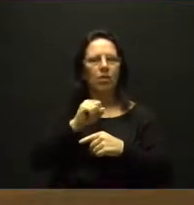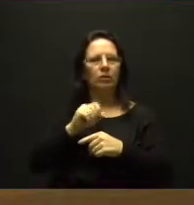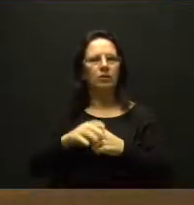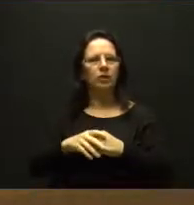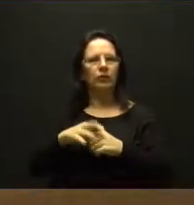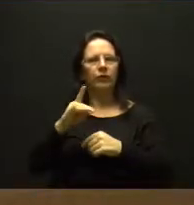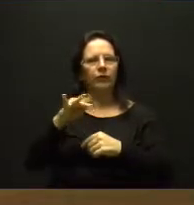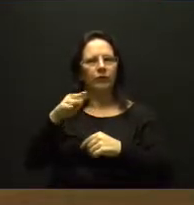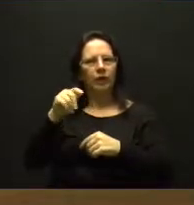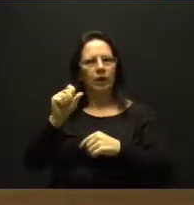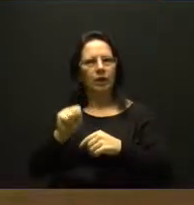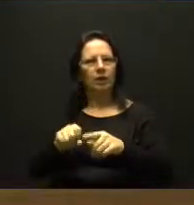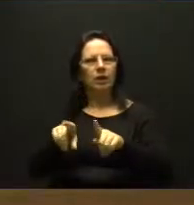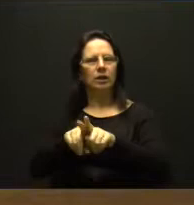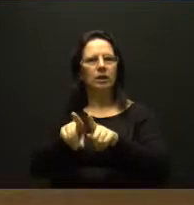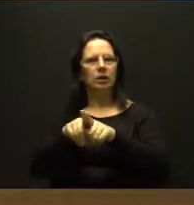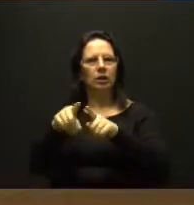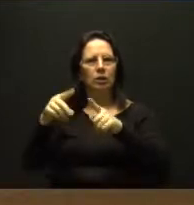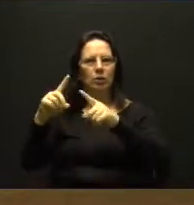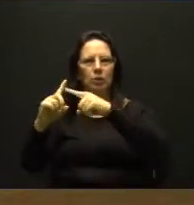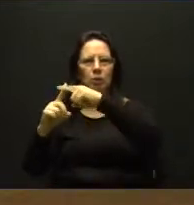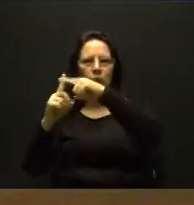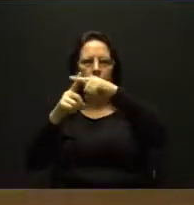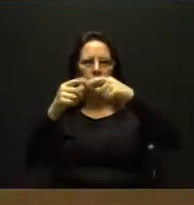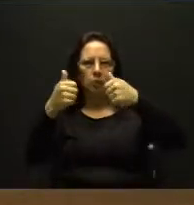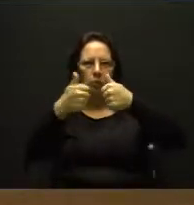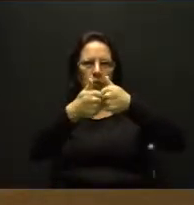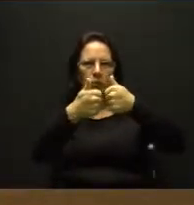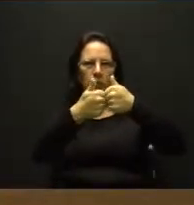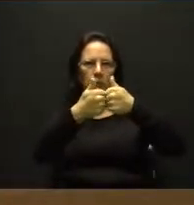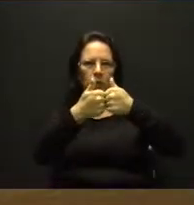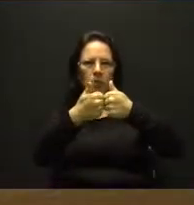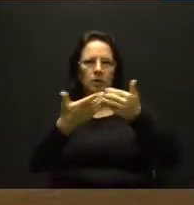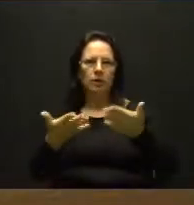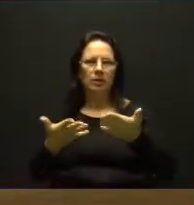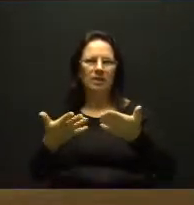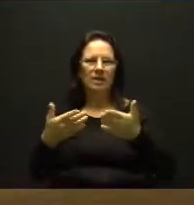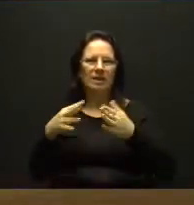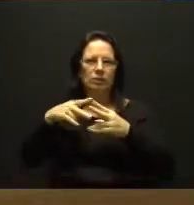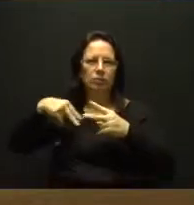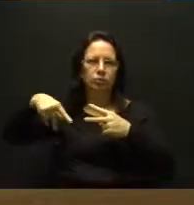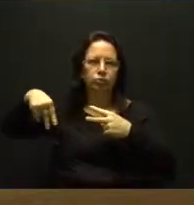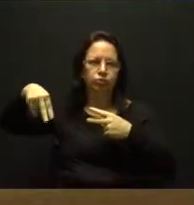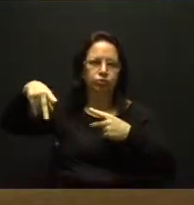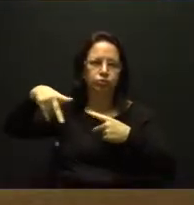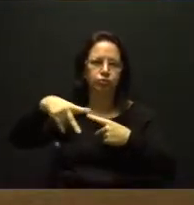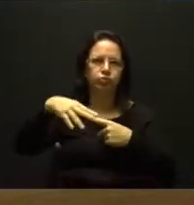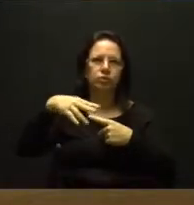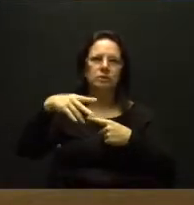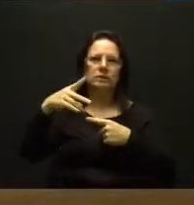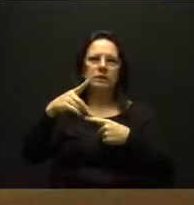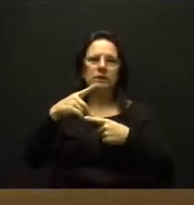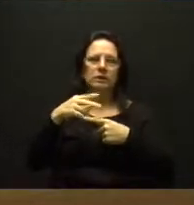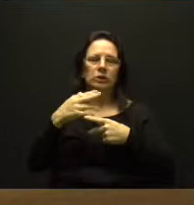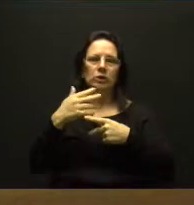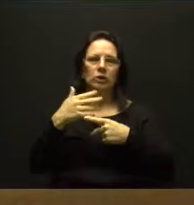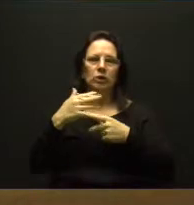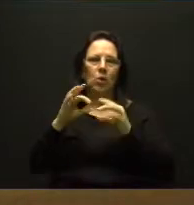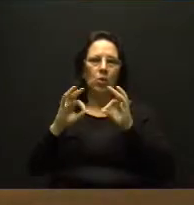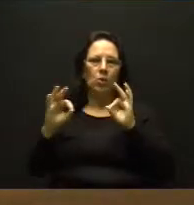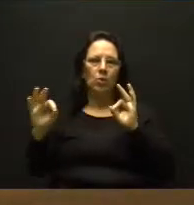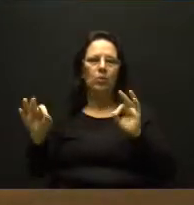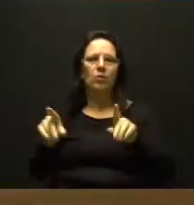tirá los ali ao lado do cemitério onde eles sofrem sérias conseqüências até mesmo de saúde então fica aqui